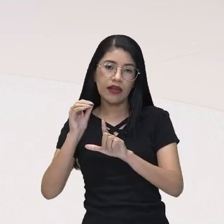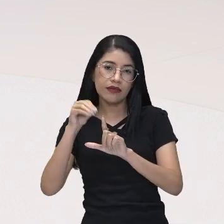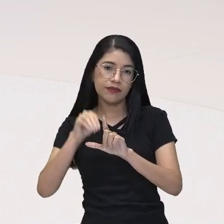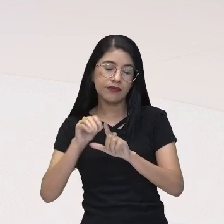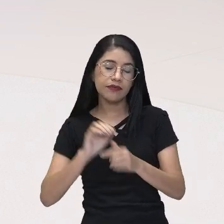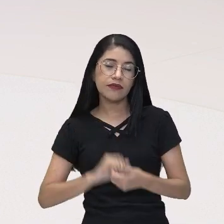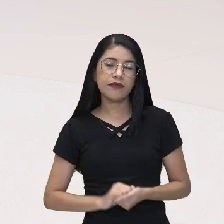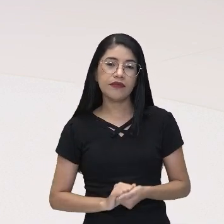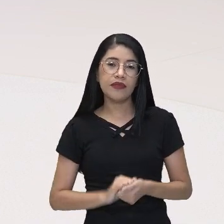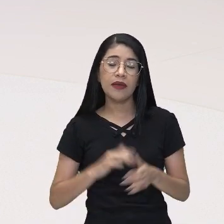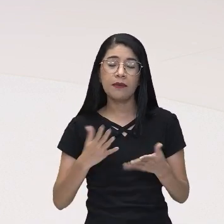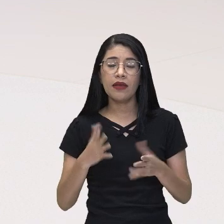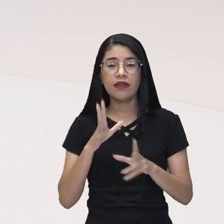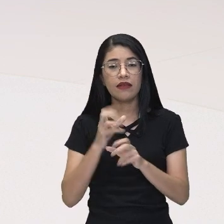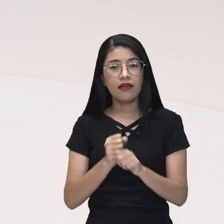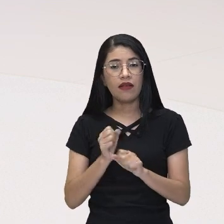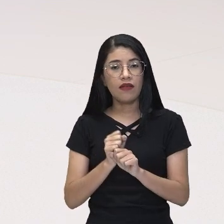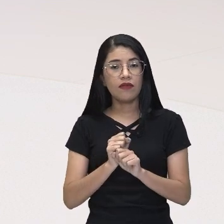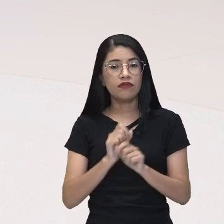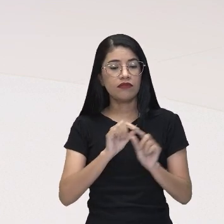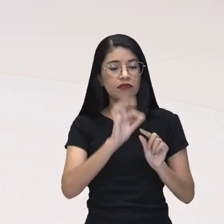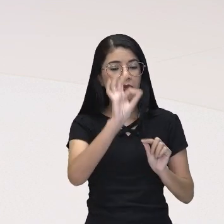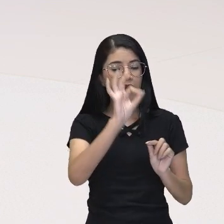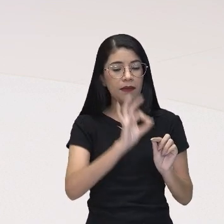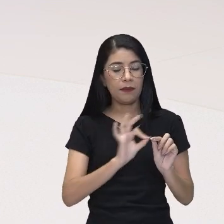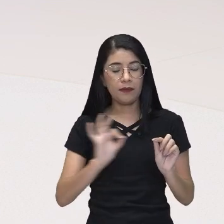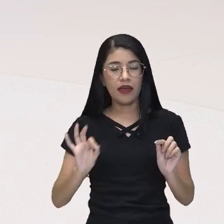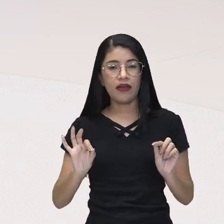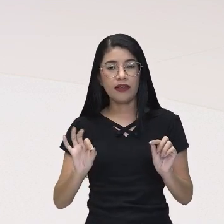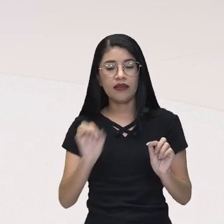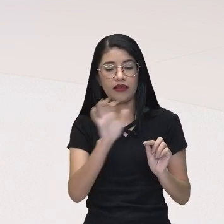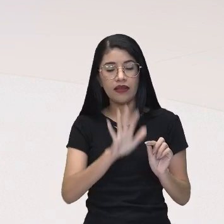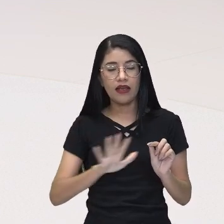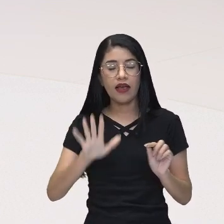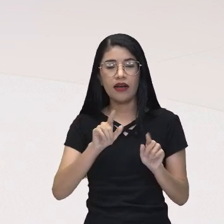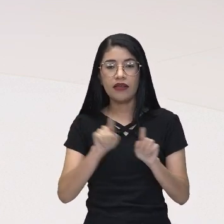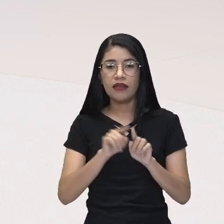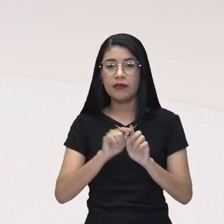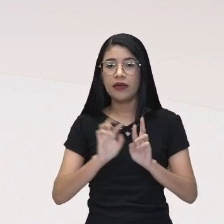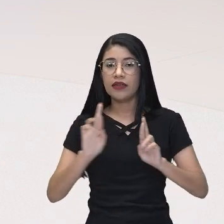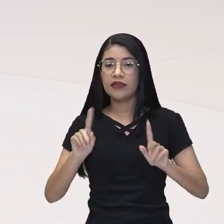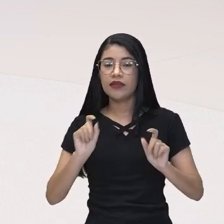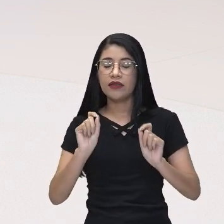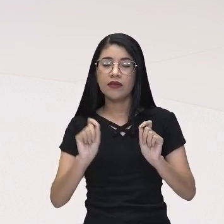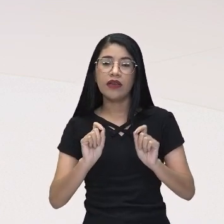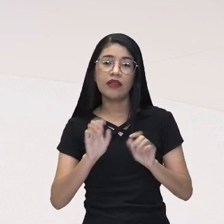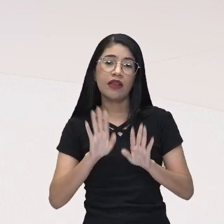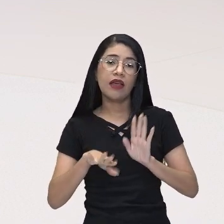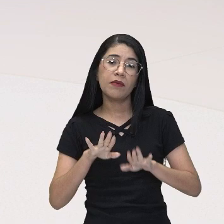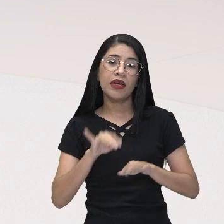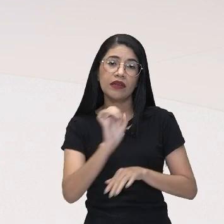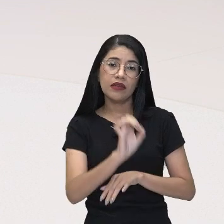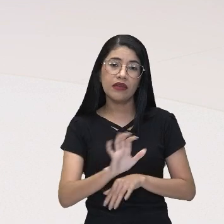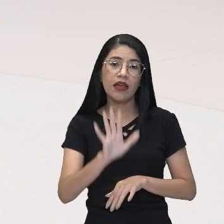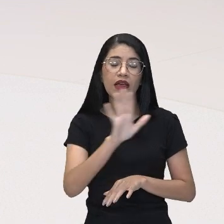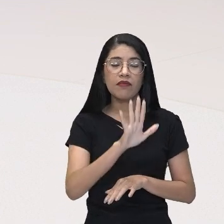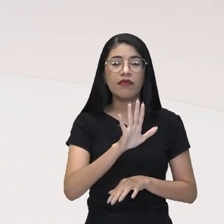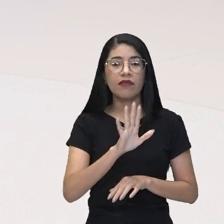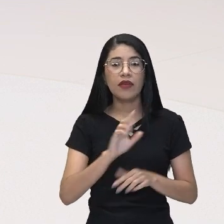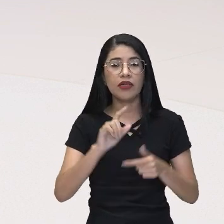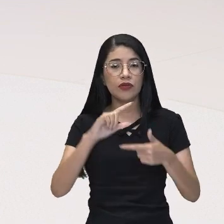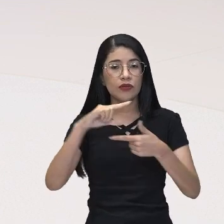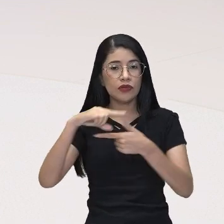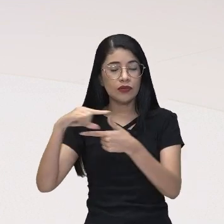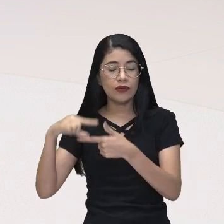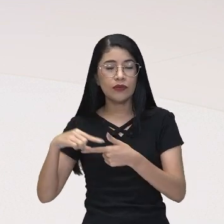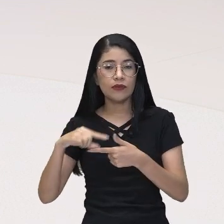o cálculo da medida da área e do perímetro também vai diferenciar de figura para figura, beleza? Vamos